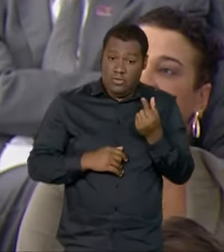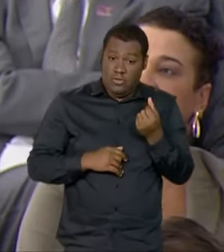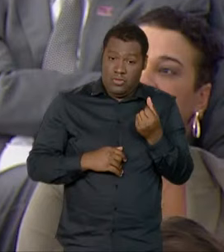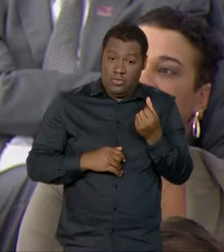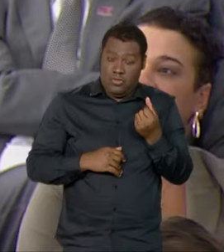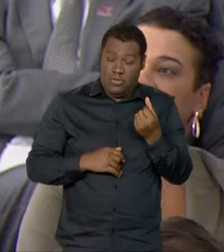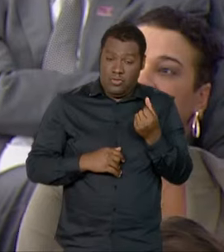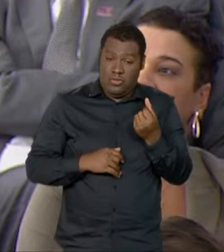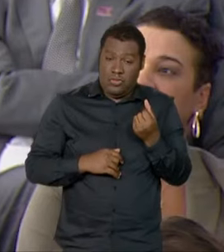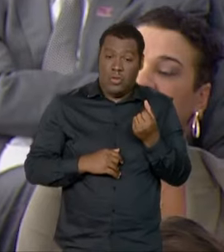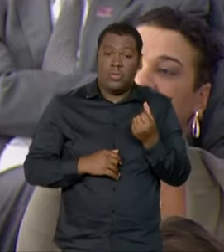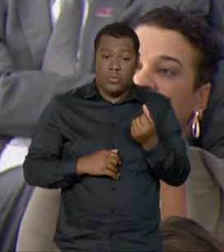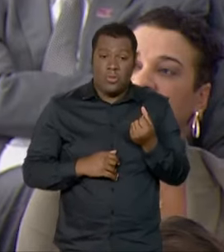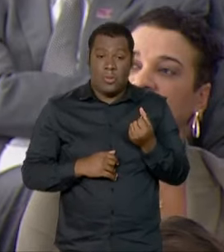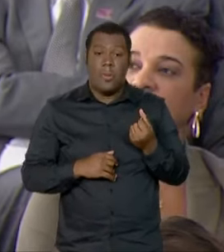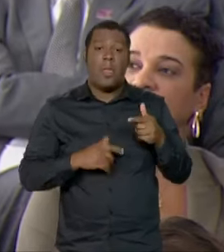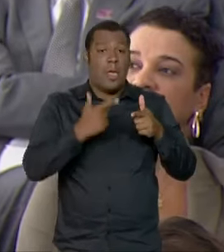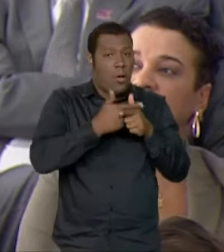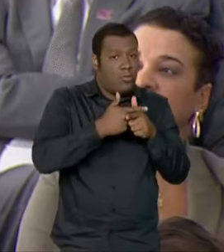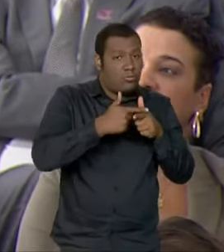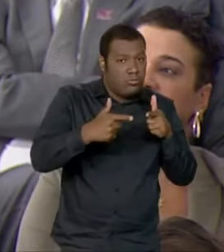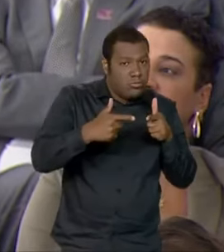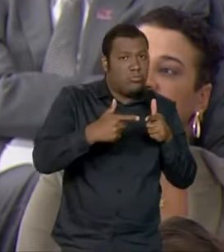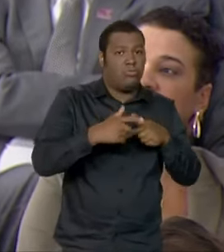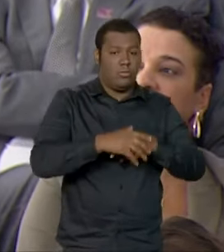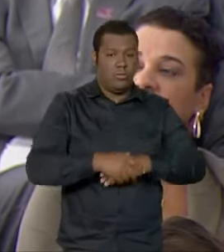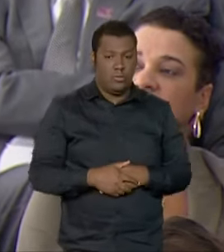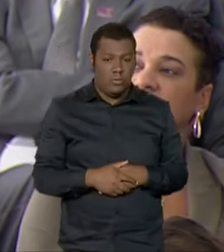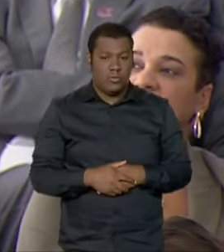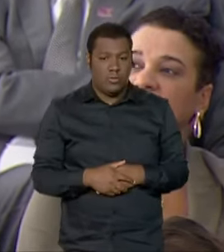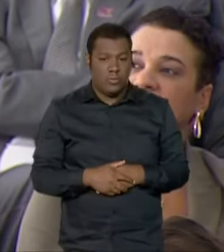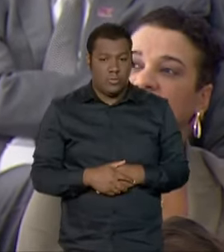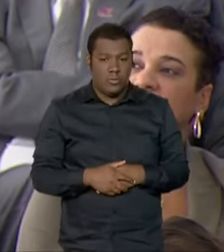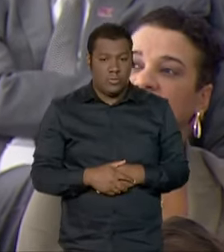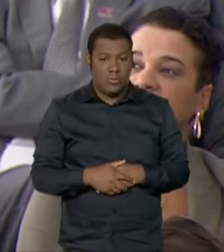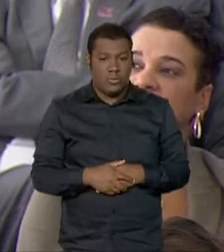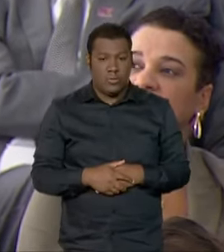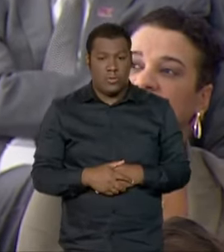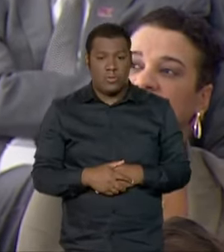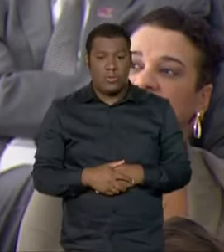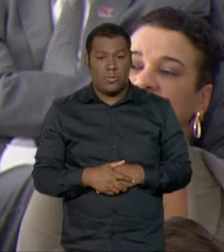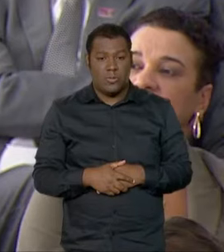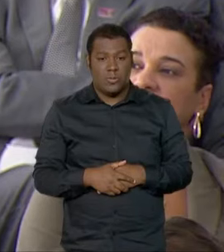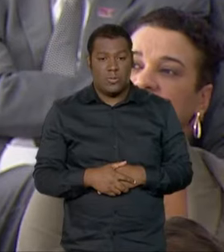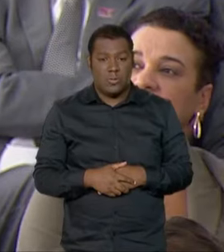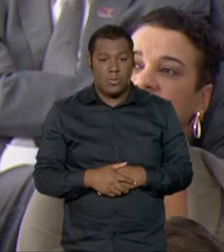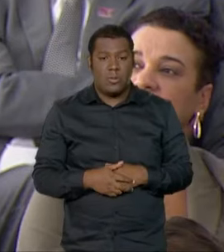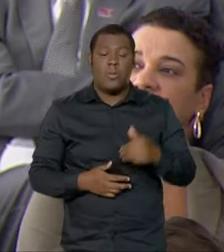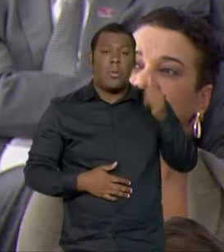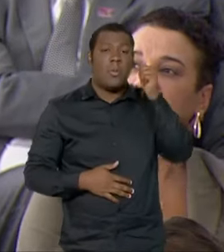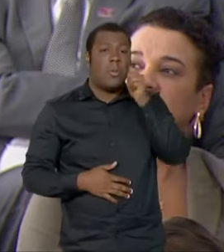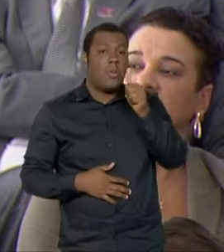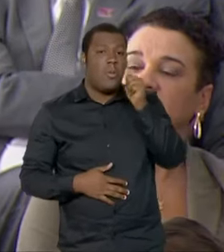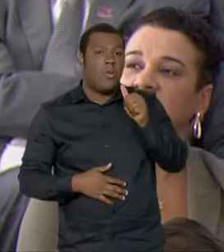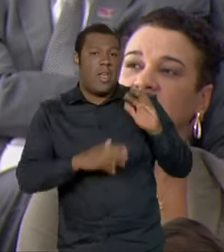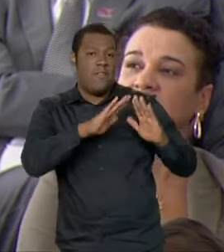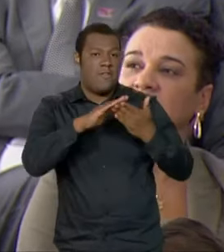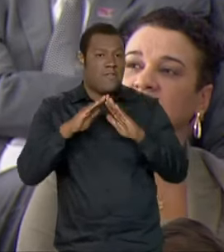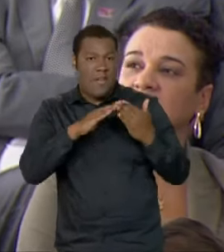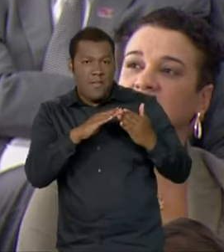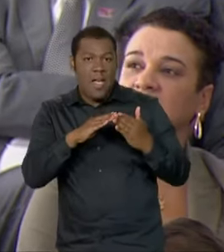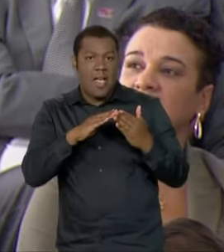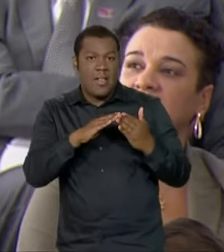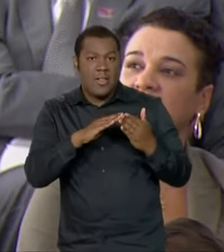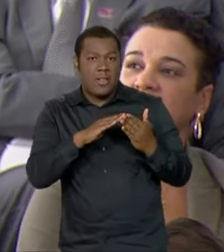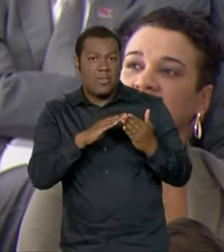brasileira. As pessoas não têm noção o que significa R$500 na mão de uma mulher na periferia de